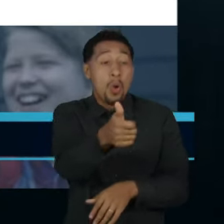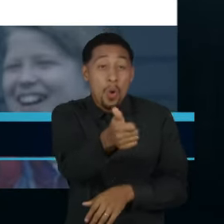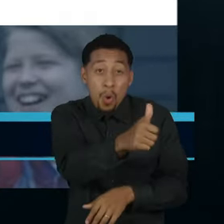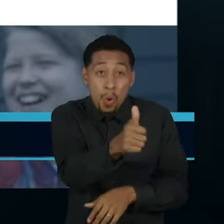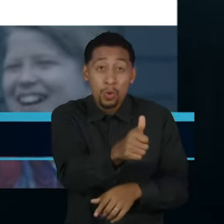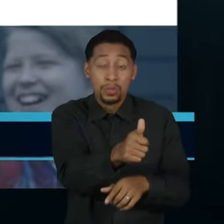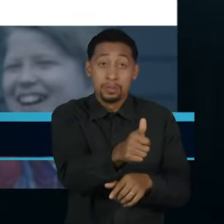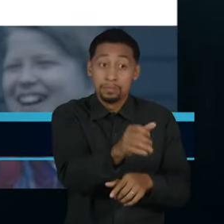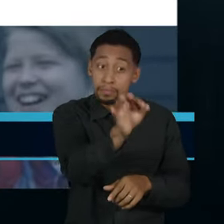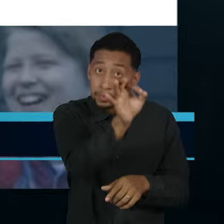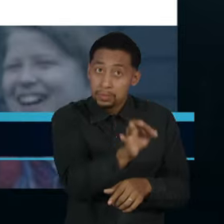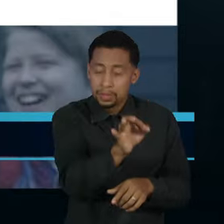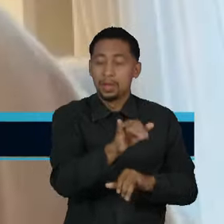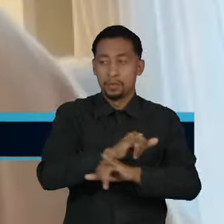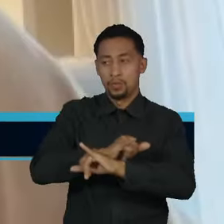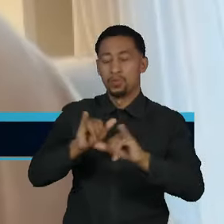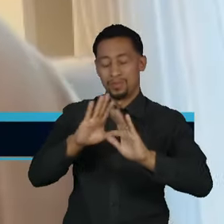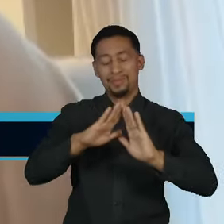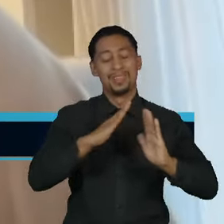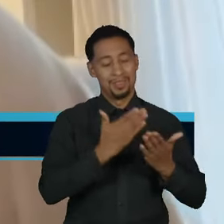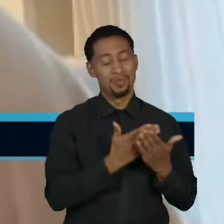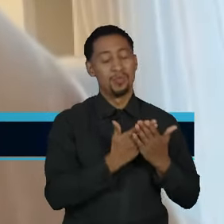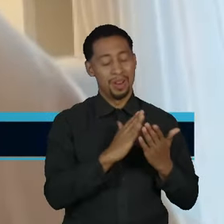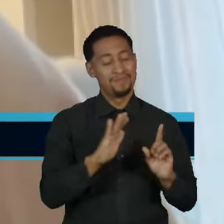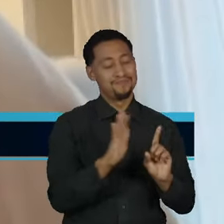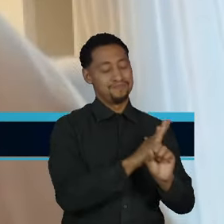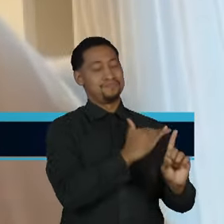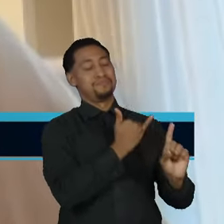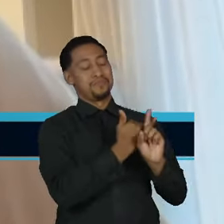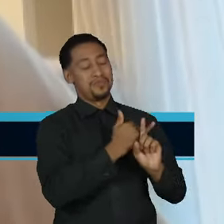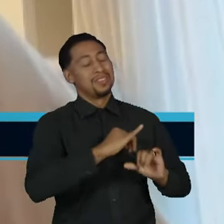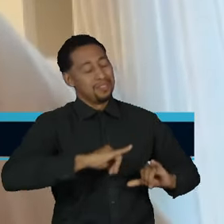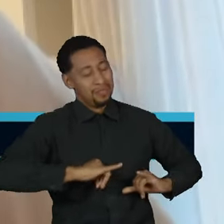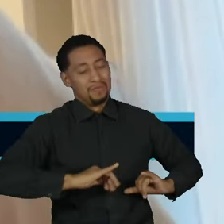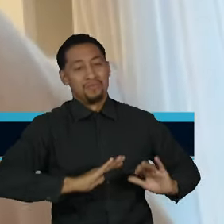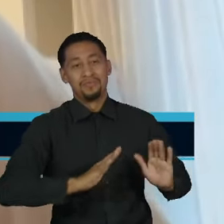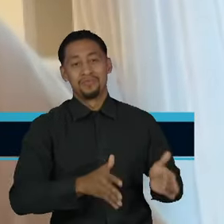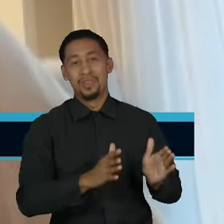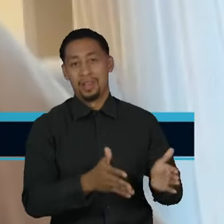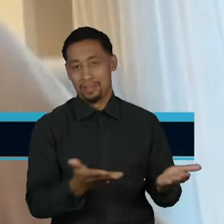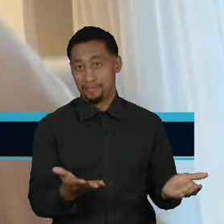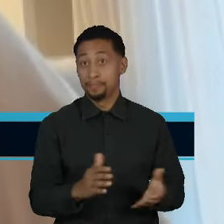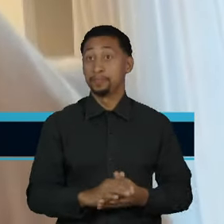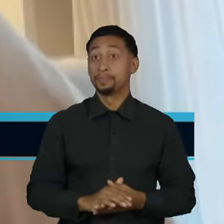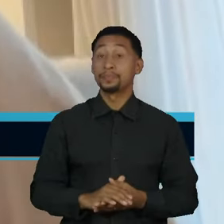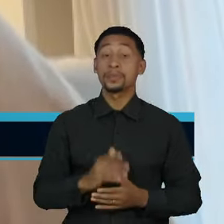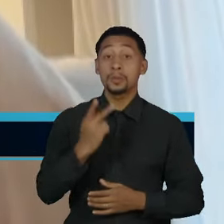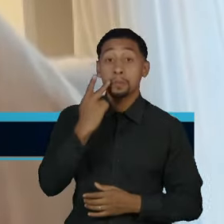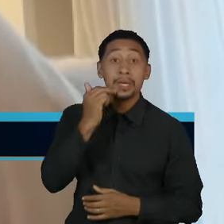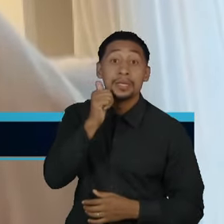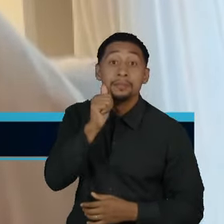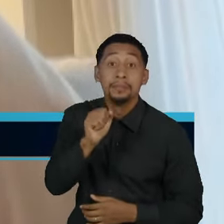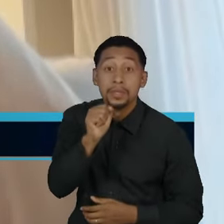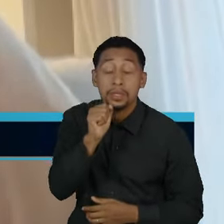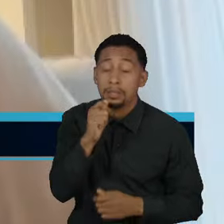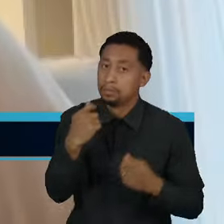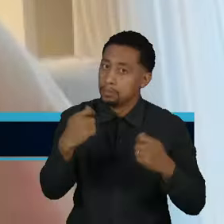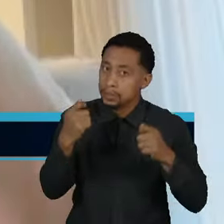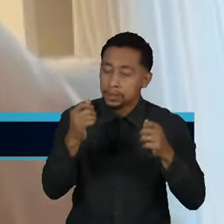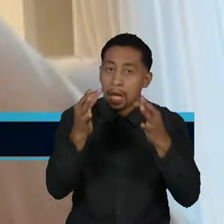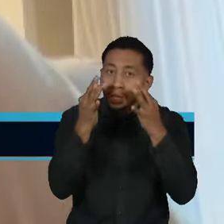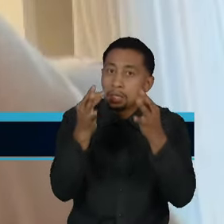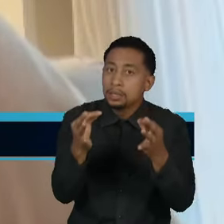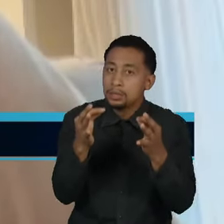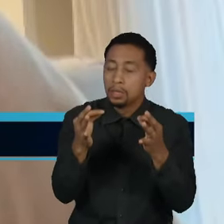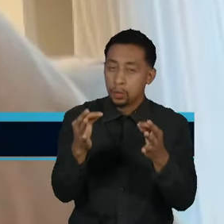sofrido bullying na escola. Os pais, eles precisam estar sempre muito atentos à forma como os filhos voltam da escola,